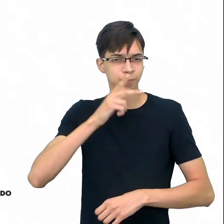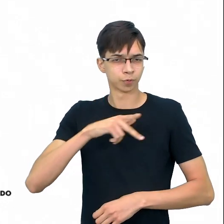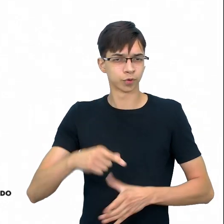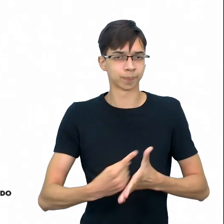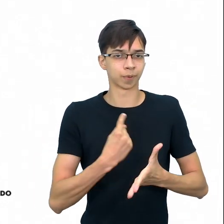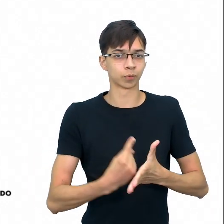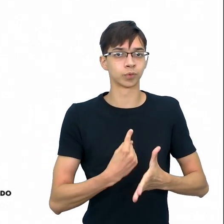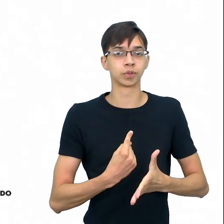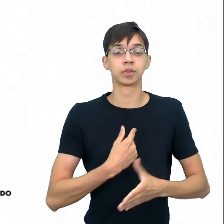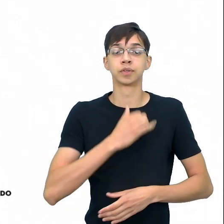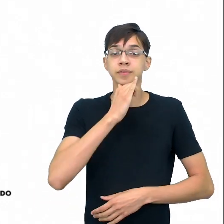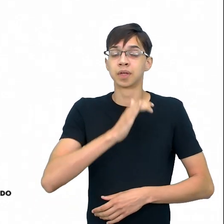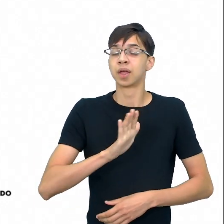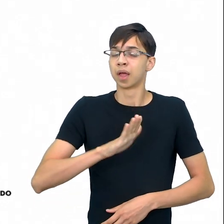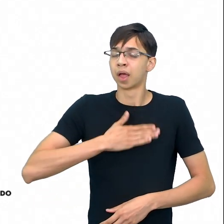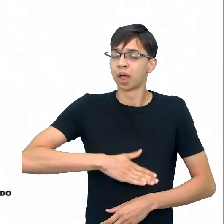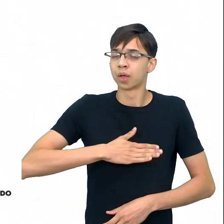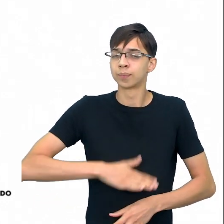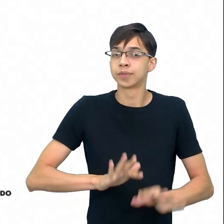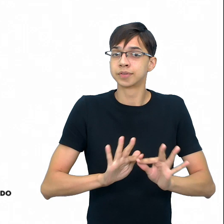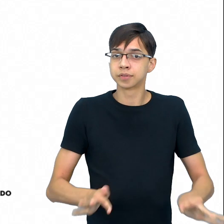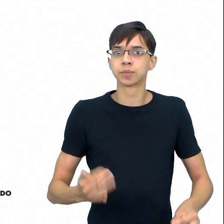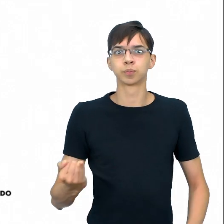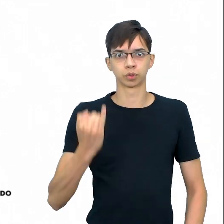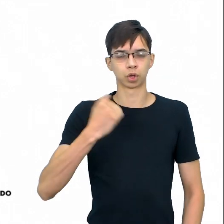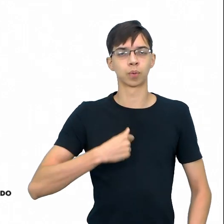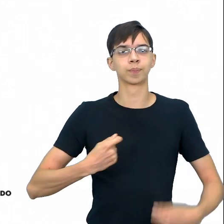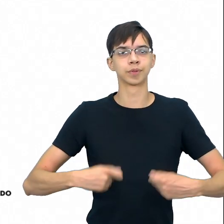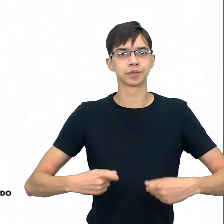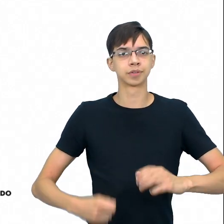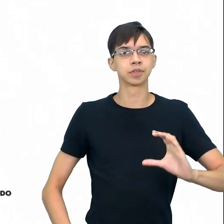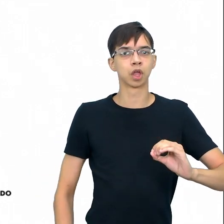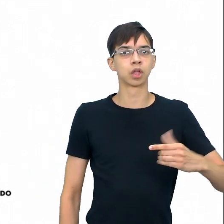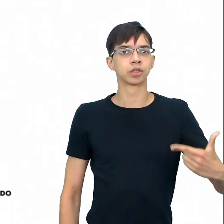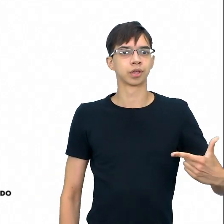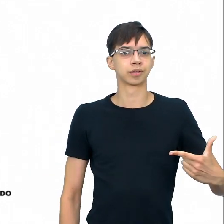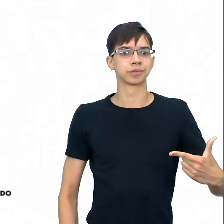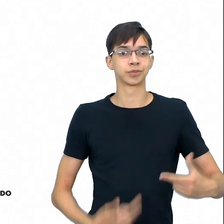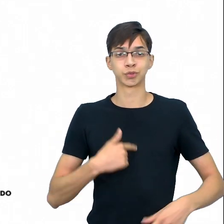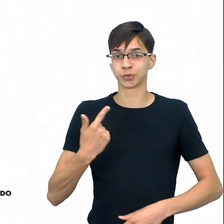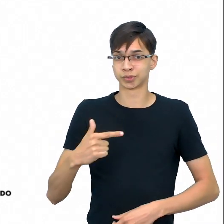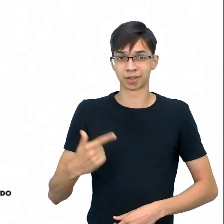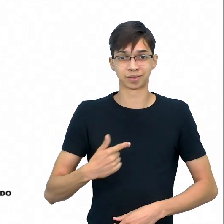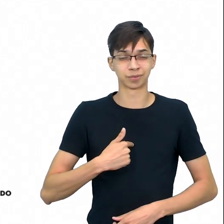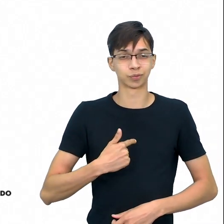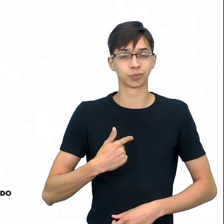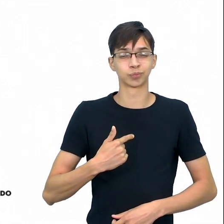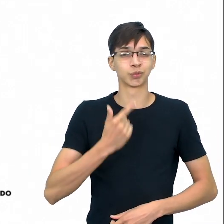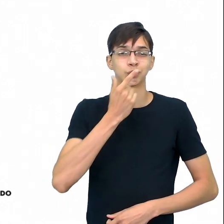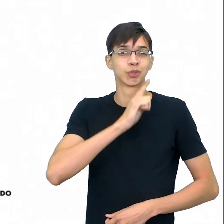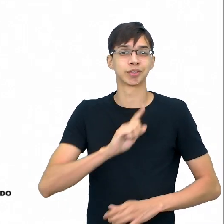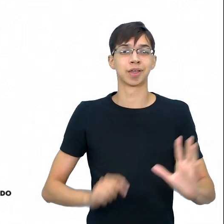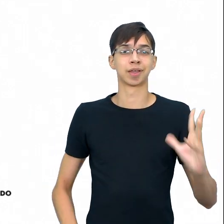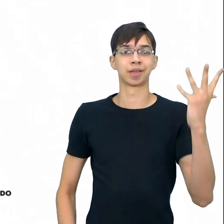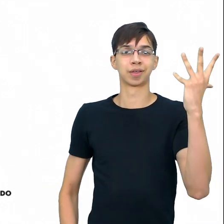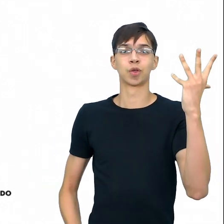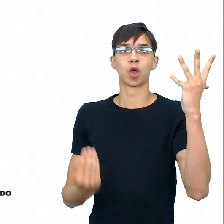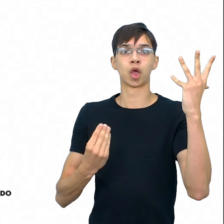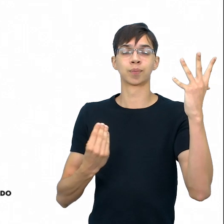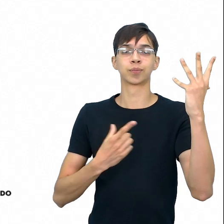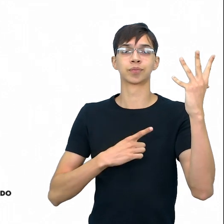super importante, né? Eu preciso do gás carbônico, senão as plantas não vão fazer fotossíntese e não vão liberar gás oxigênio para